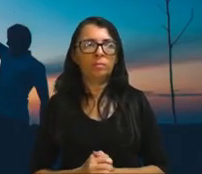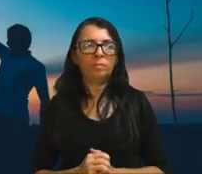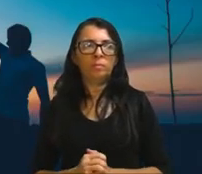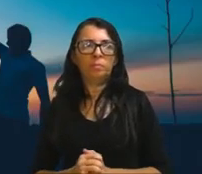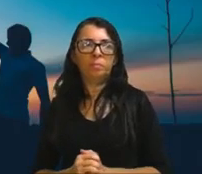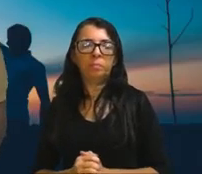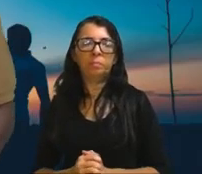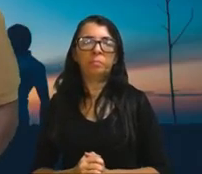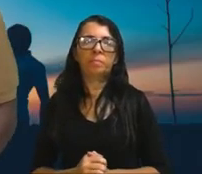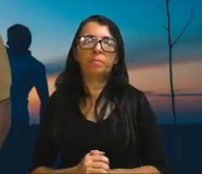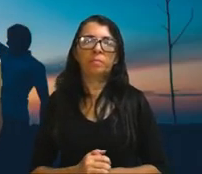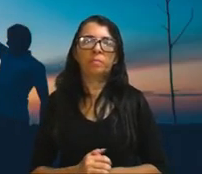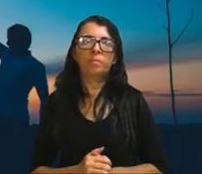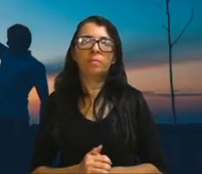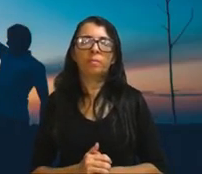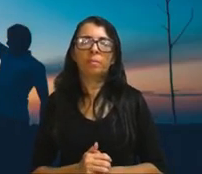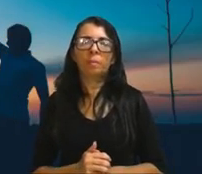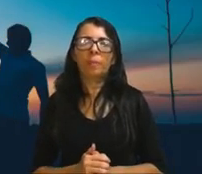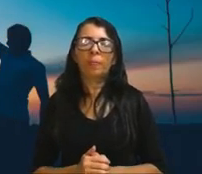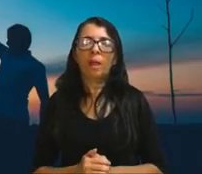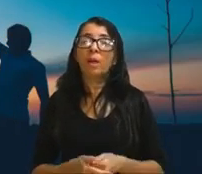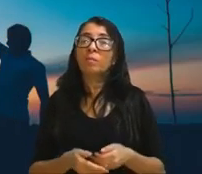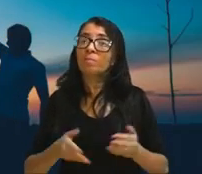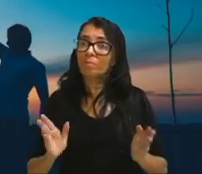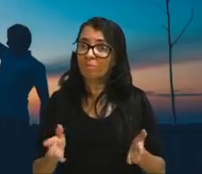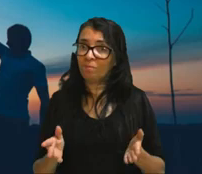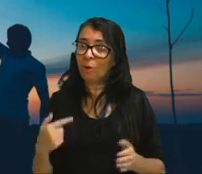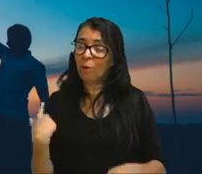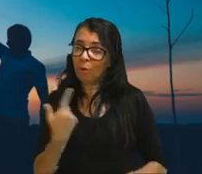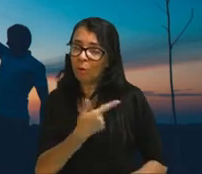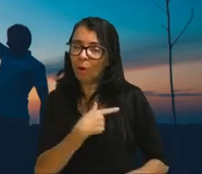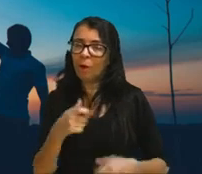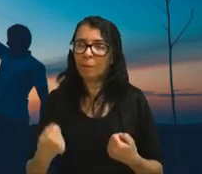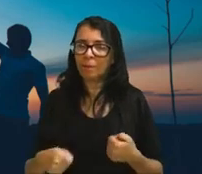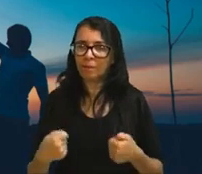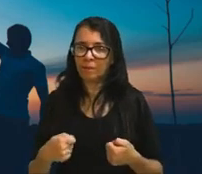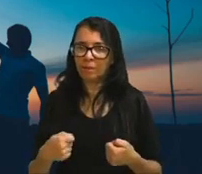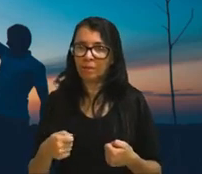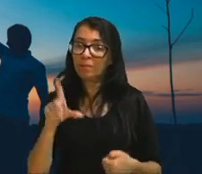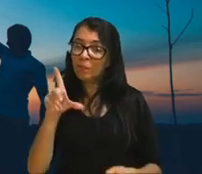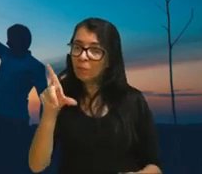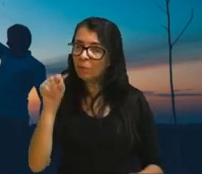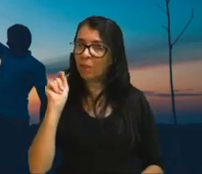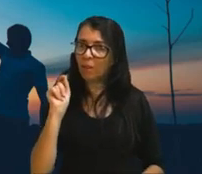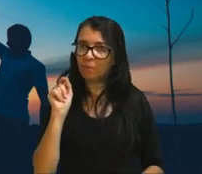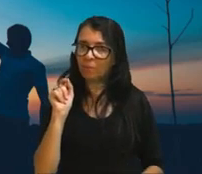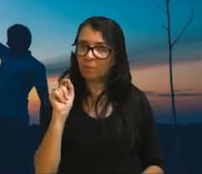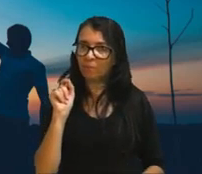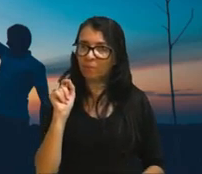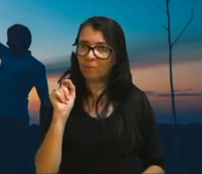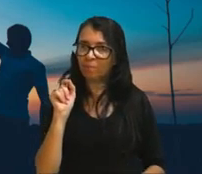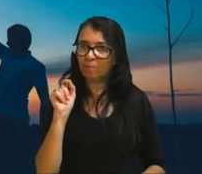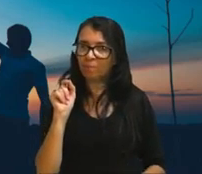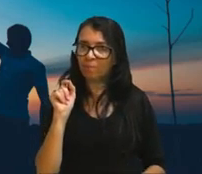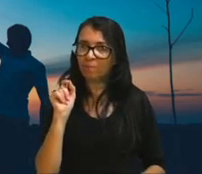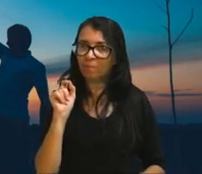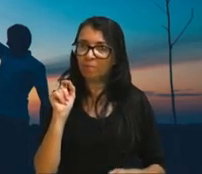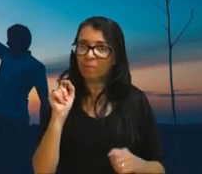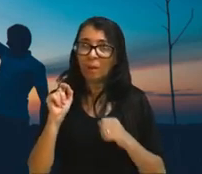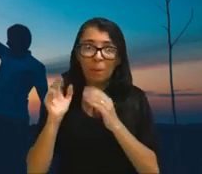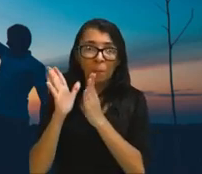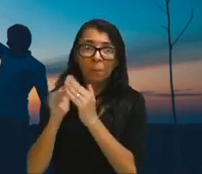Momento de nós buscarmos a Deus com maior intensidade. E orar com palavras de louvor e gratidão a